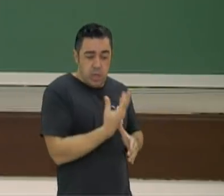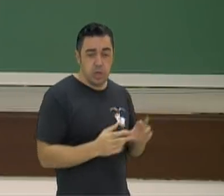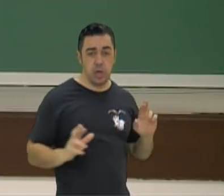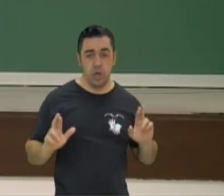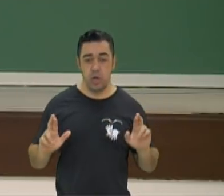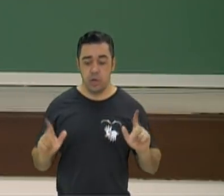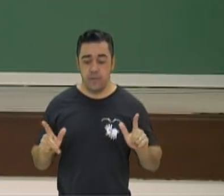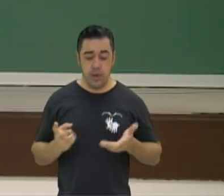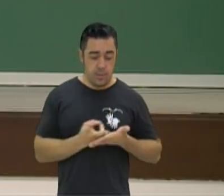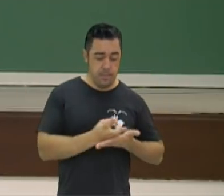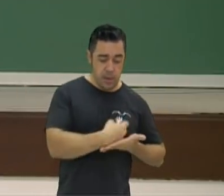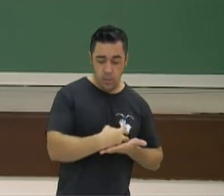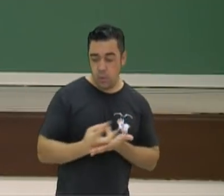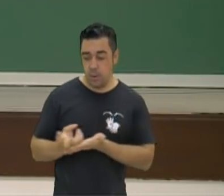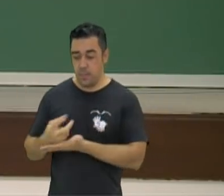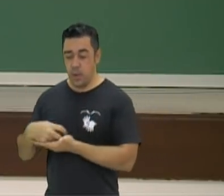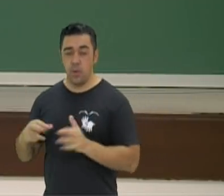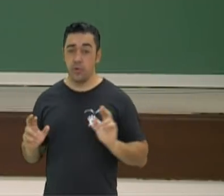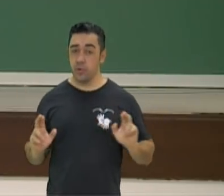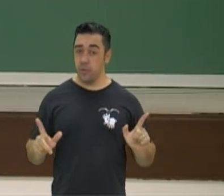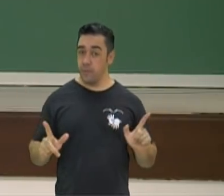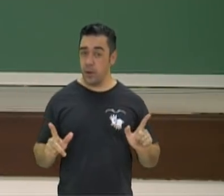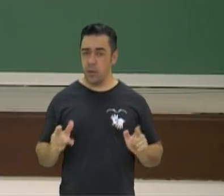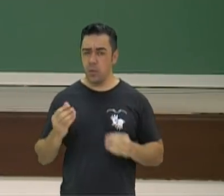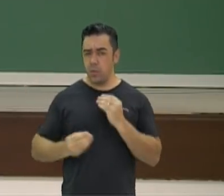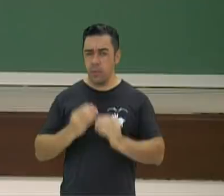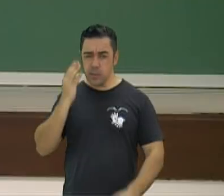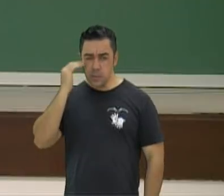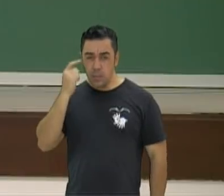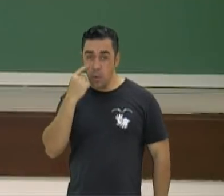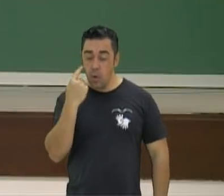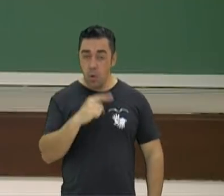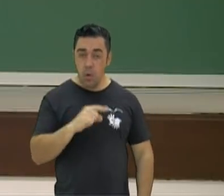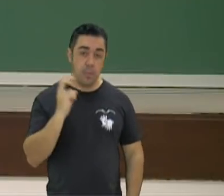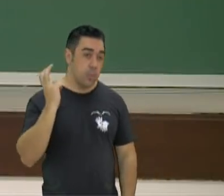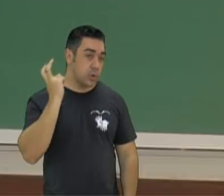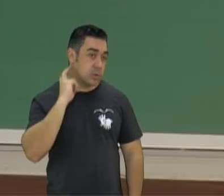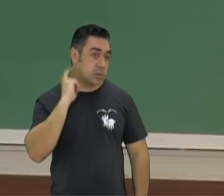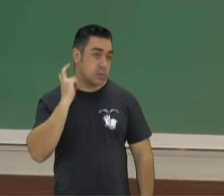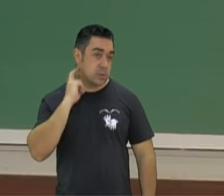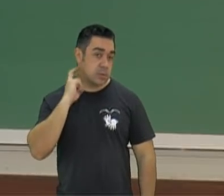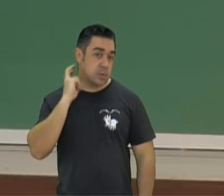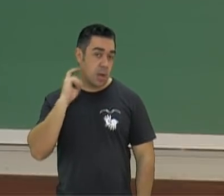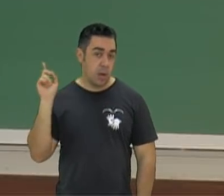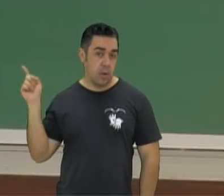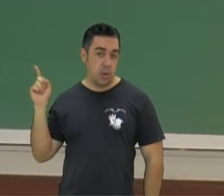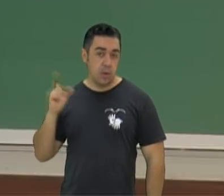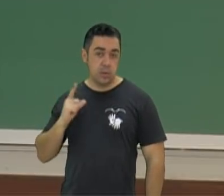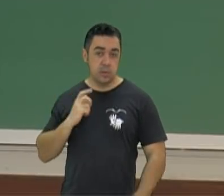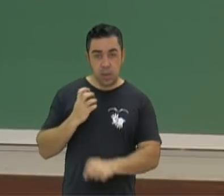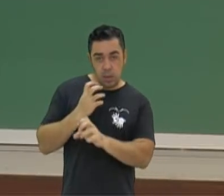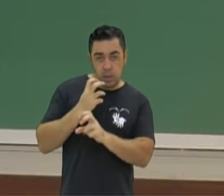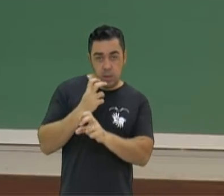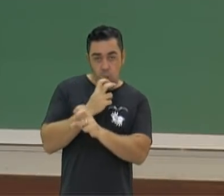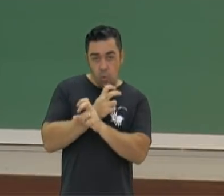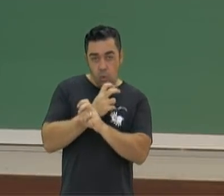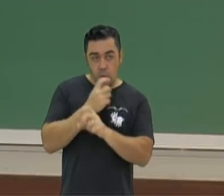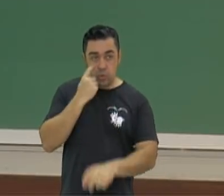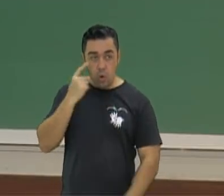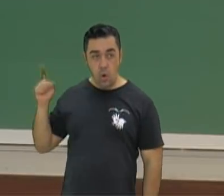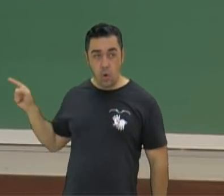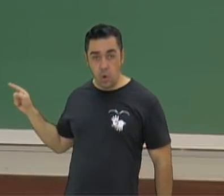origem embrionária é diferente. Como é que eu sei disso? Olha só a asa do morcego. Tem ossos, a gente viu no slide anterior, vamos voltar aqui,